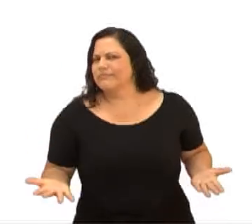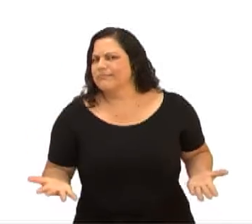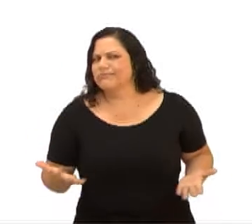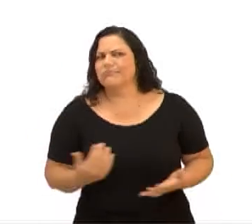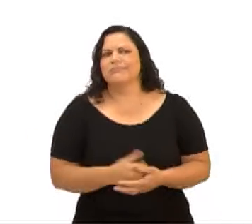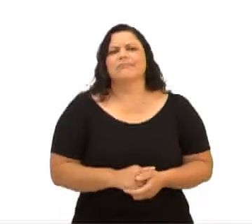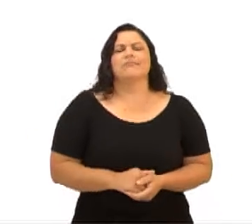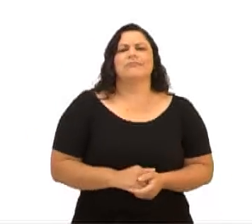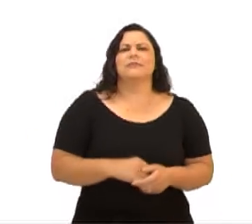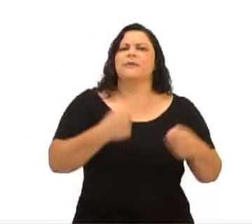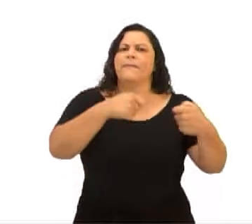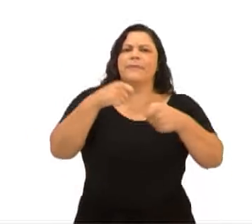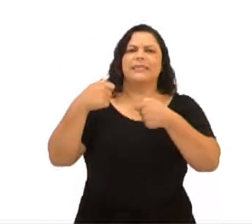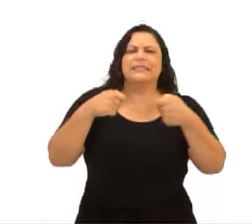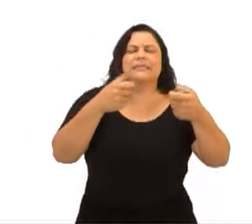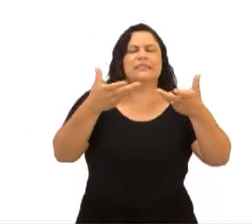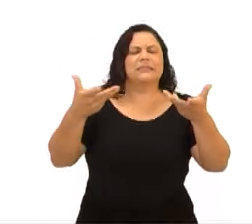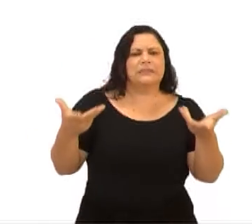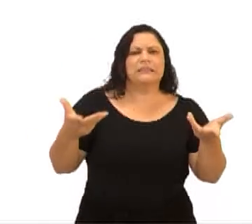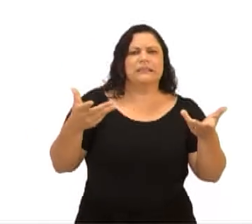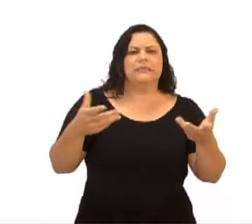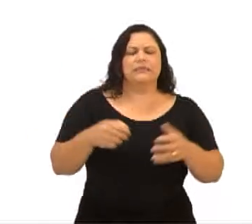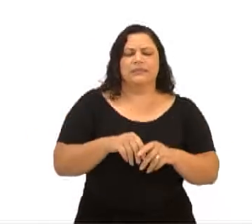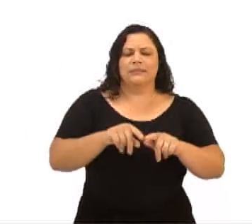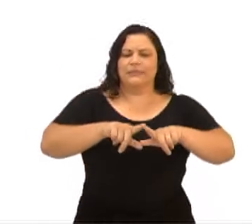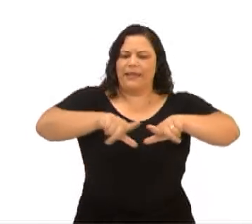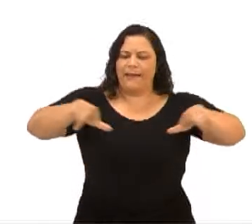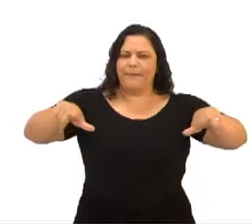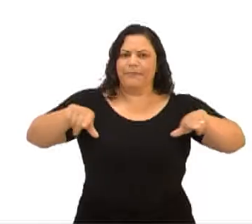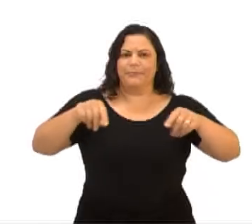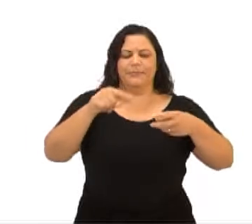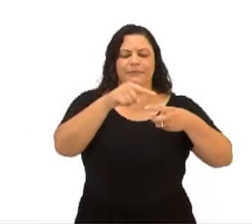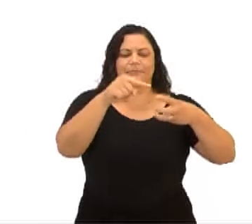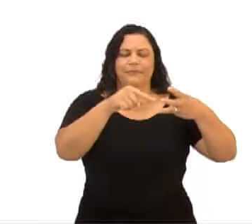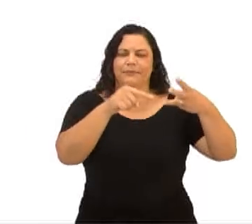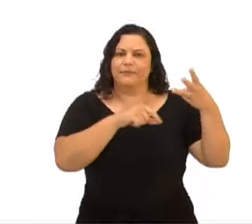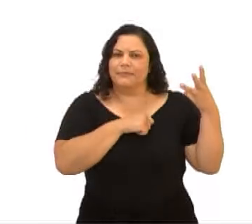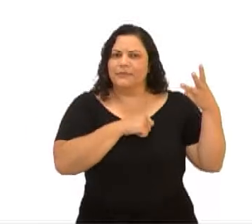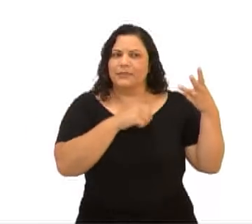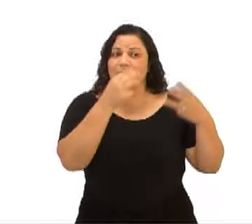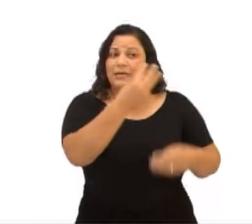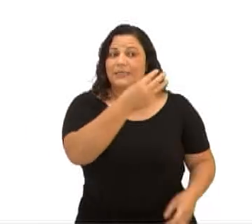cerâmica são necessários para cobrir o piso do banheiro, da cozinha e da área de serviço?